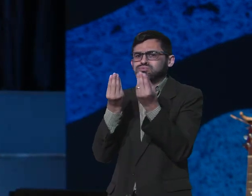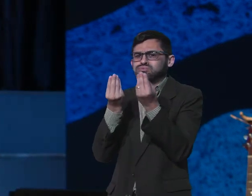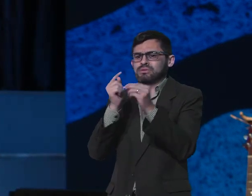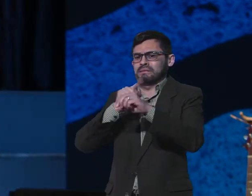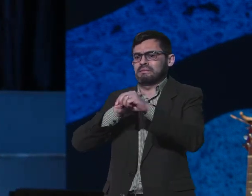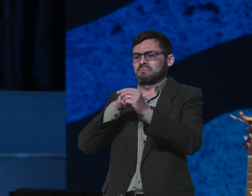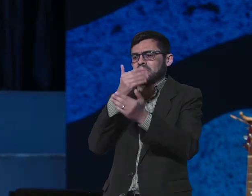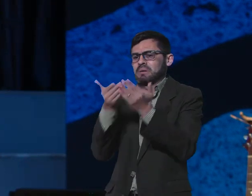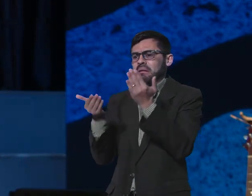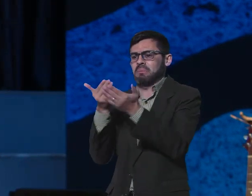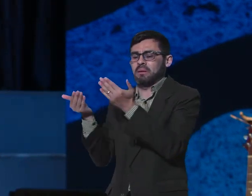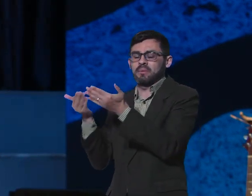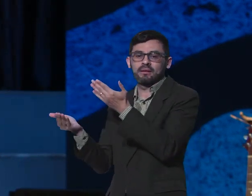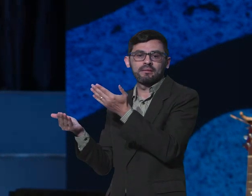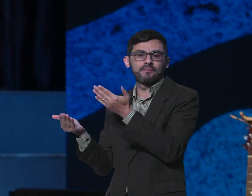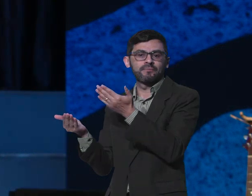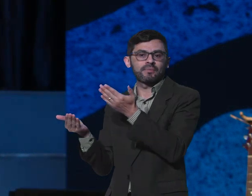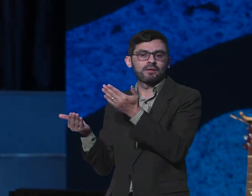Muito tempo desperdiçado.